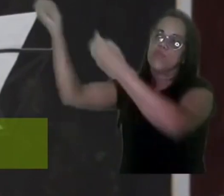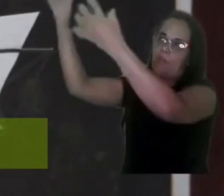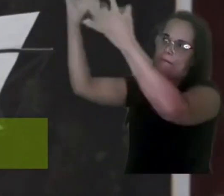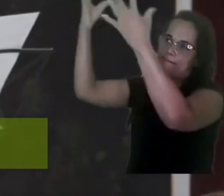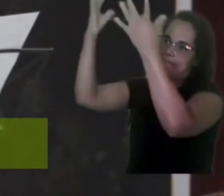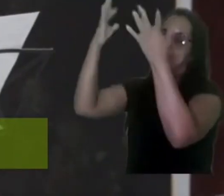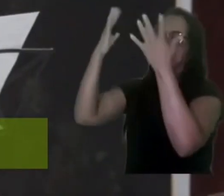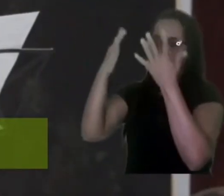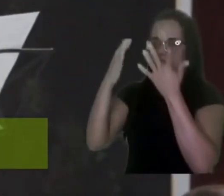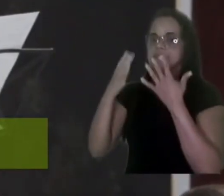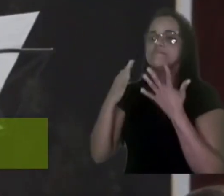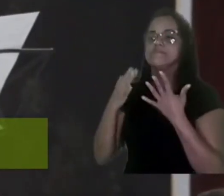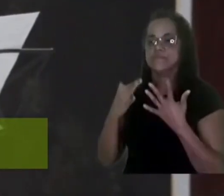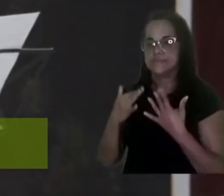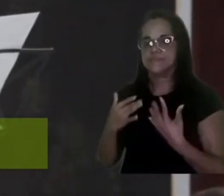luz.